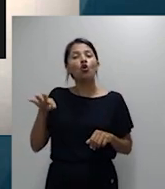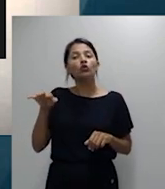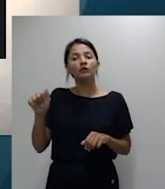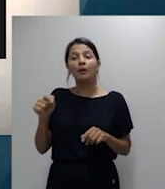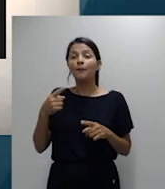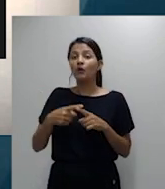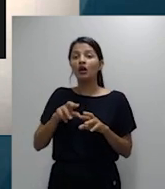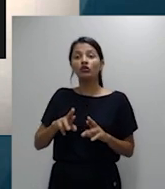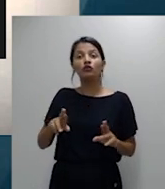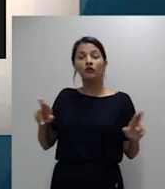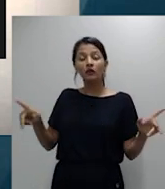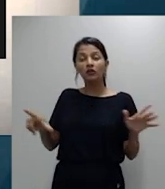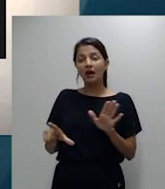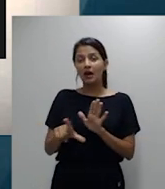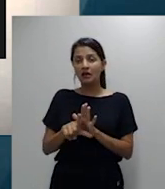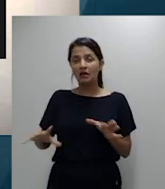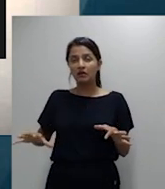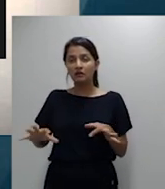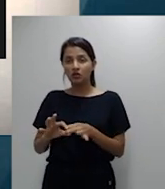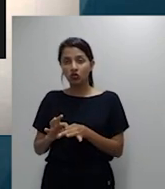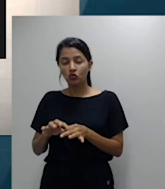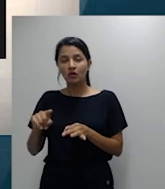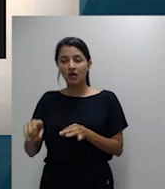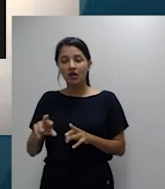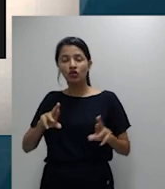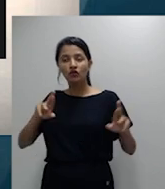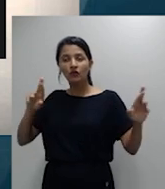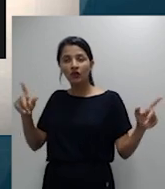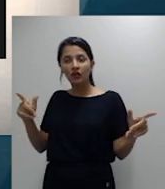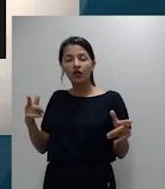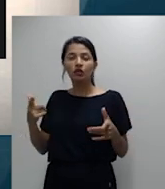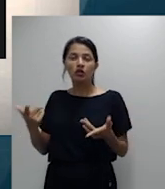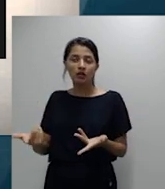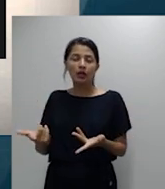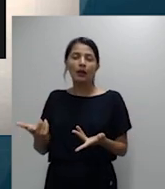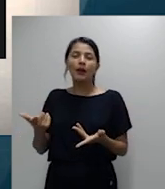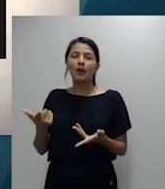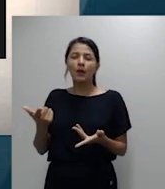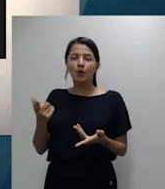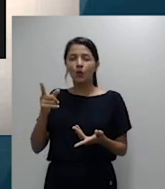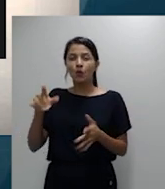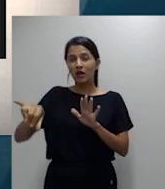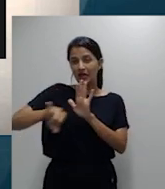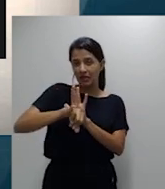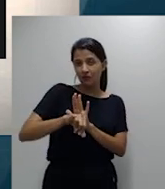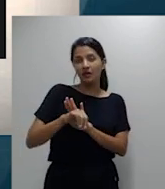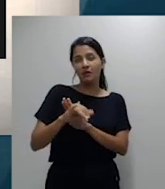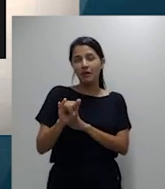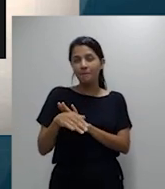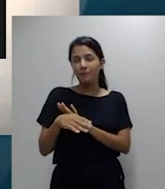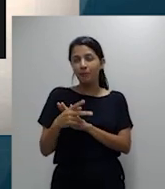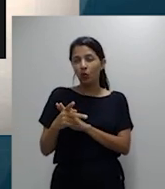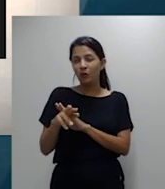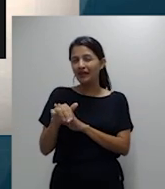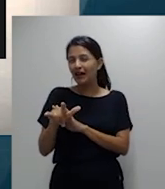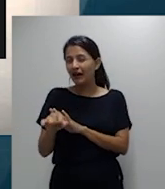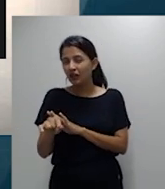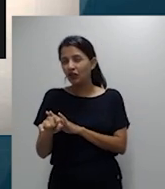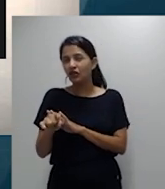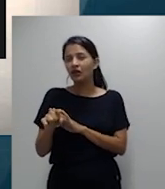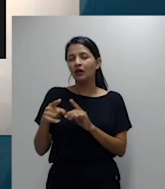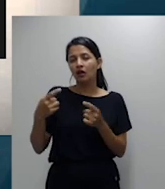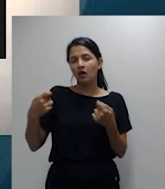a ligação se o povo daqui de chita com o de propriedade de um assalto tem a coisa positiva ou seja